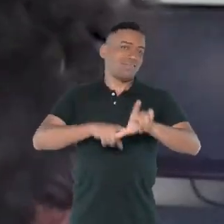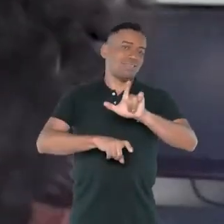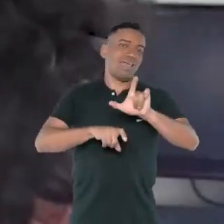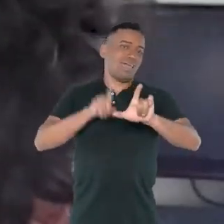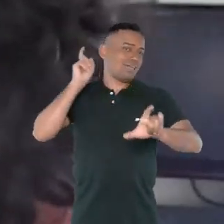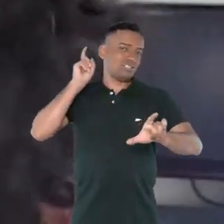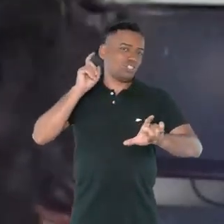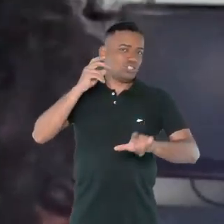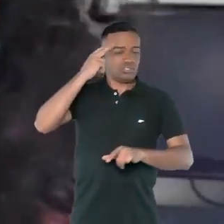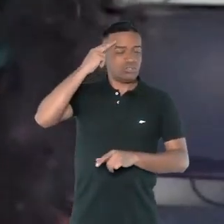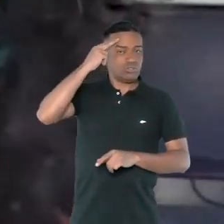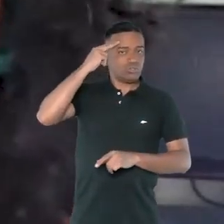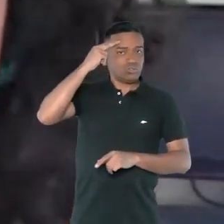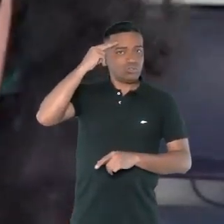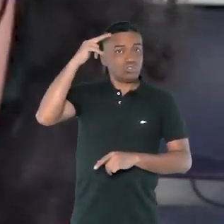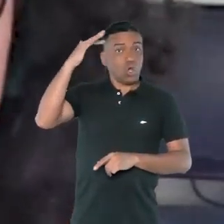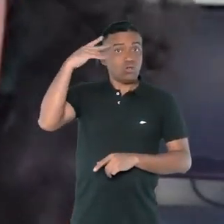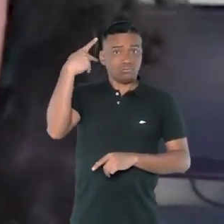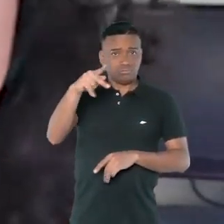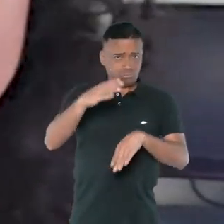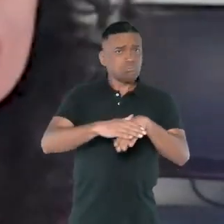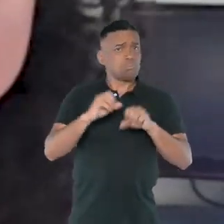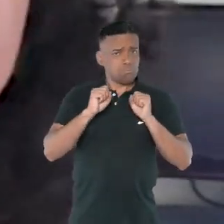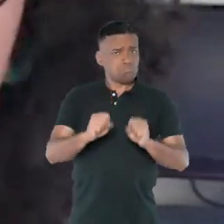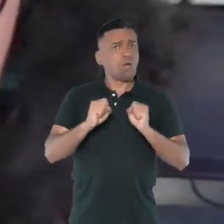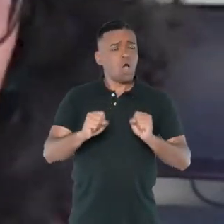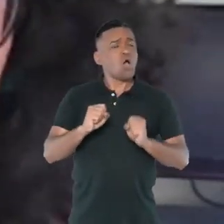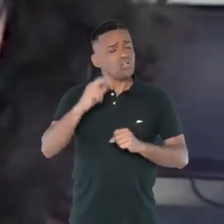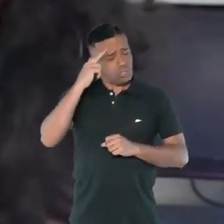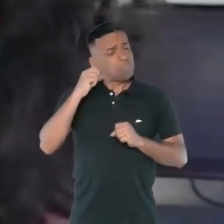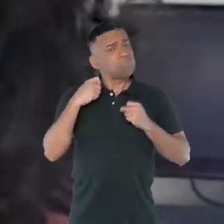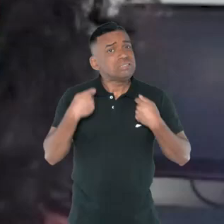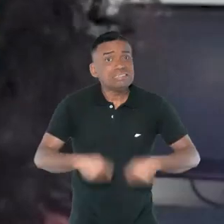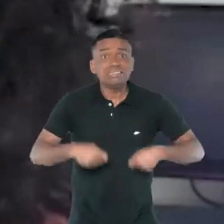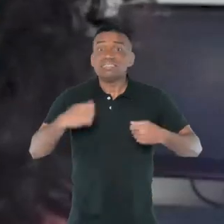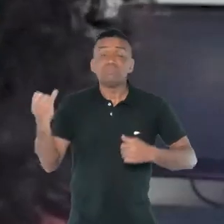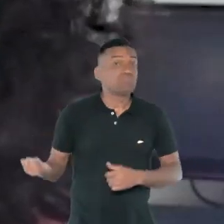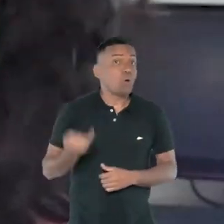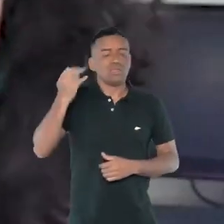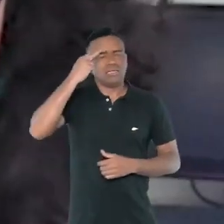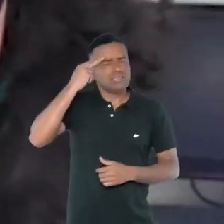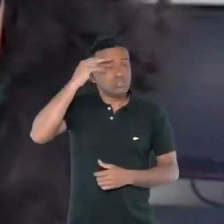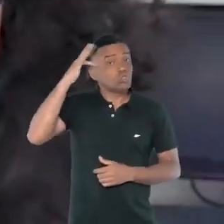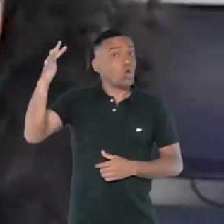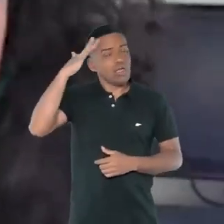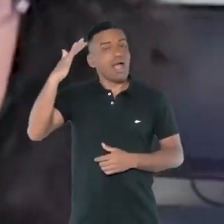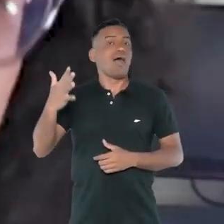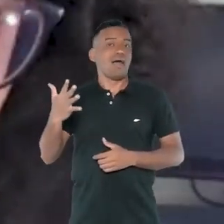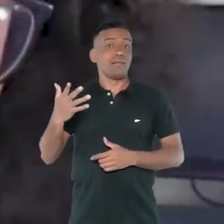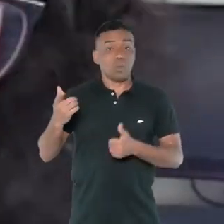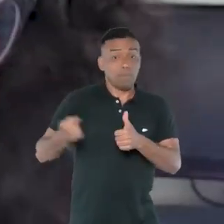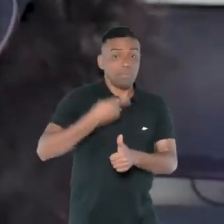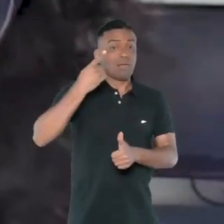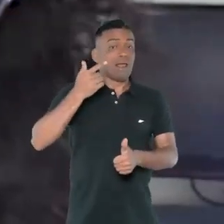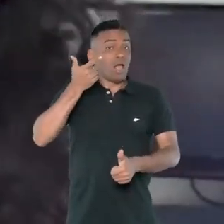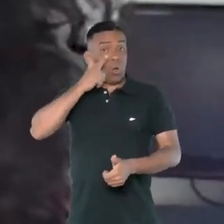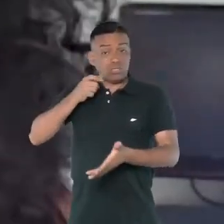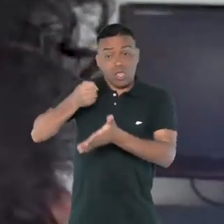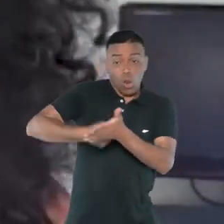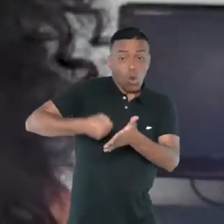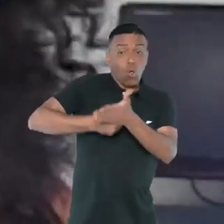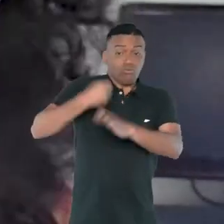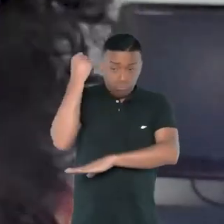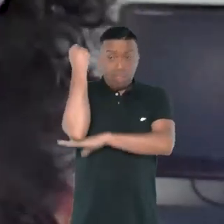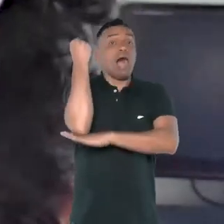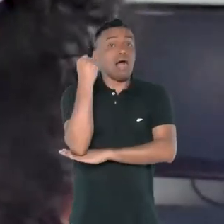ou escritora, mas independente do sonho que vocês tenham, a gente pode sonhar, a gente precisa sonhar.